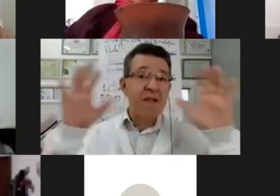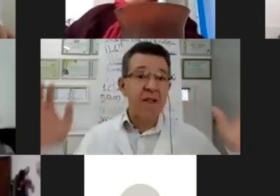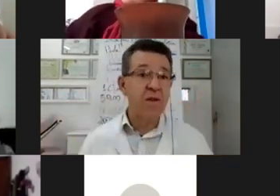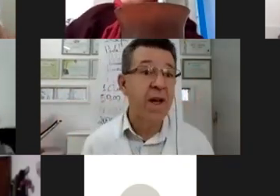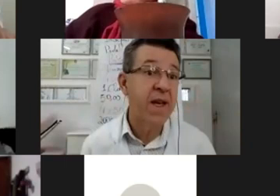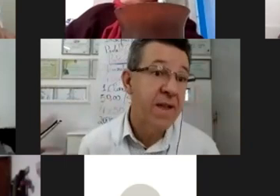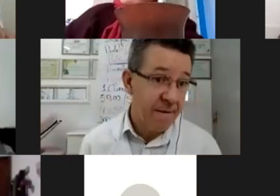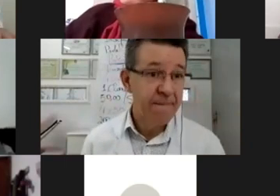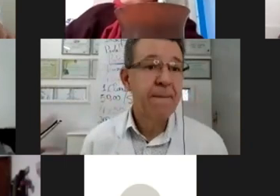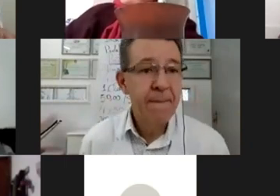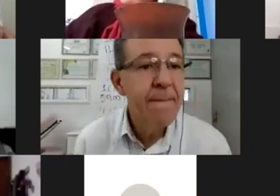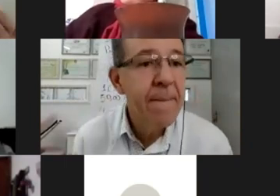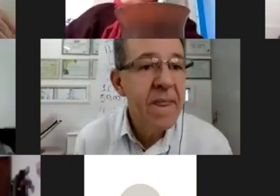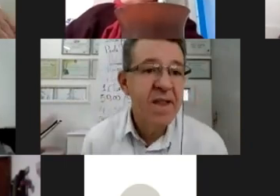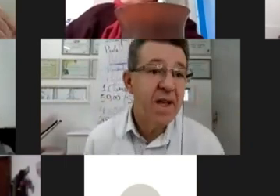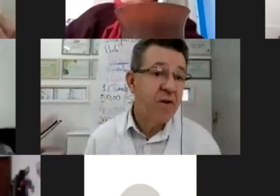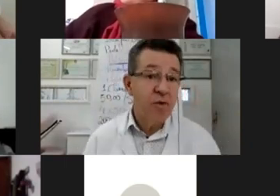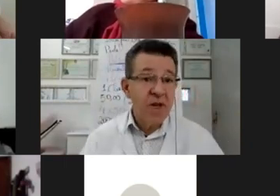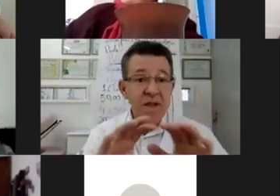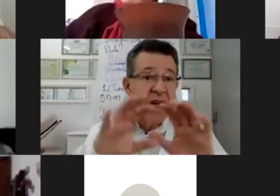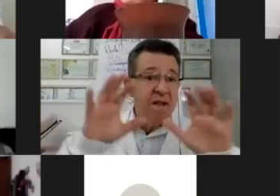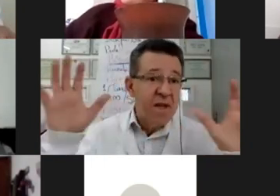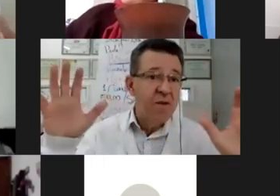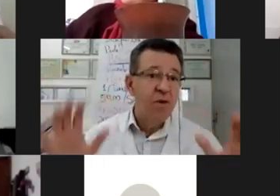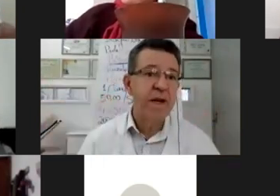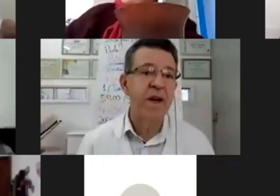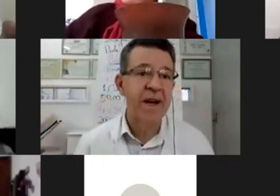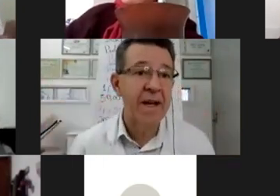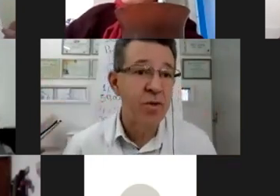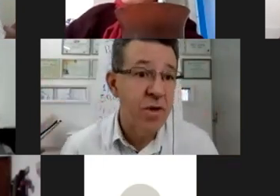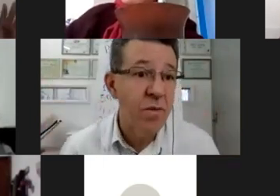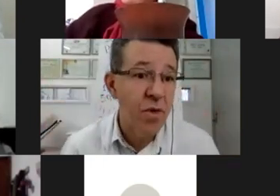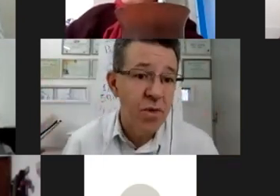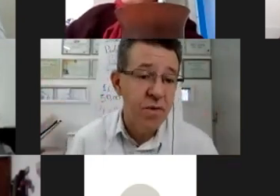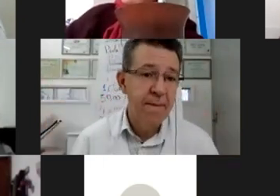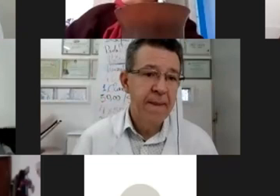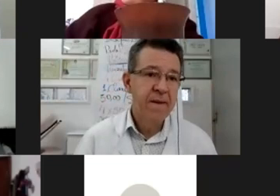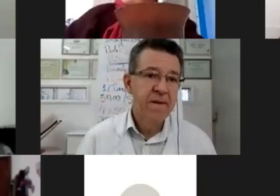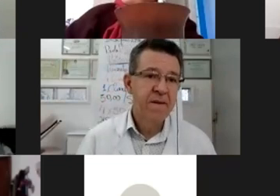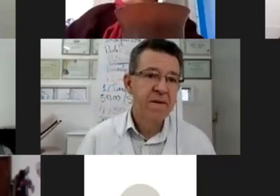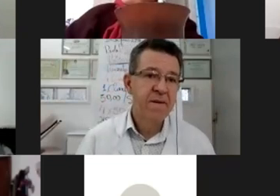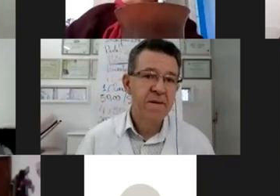tinha entendido ainda. Até então, eu não tinha entendido qual era o recado que o mundo